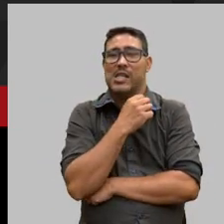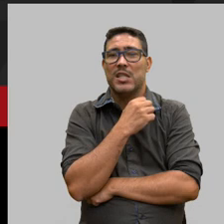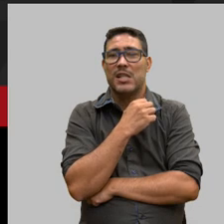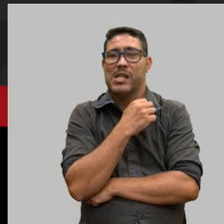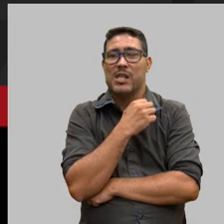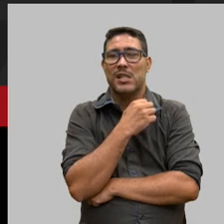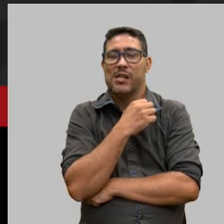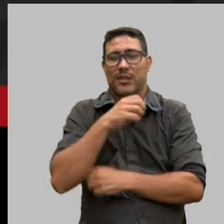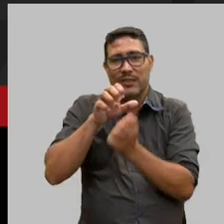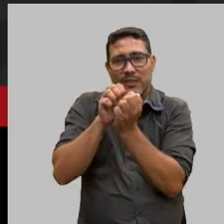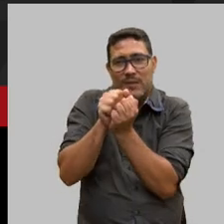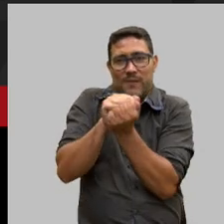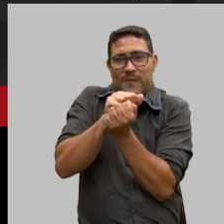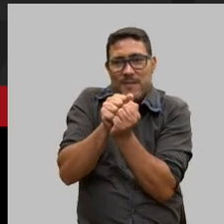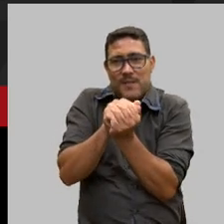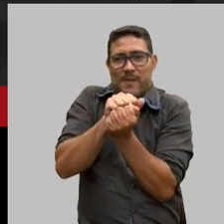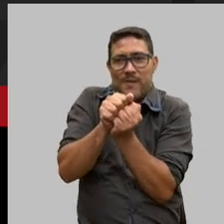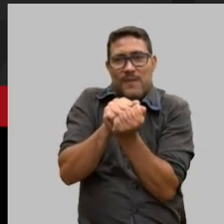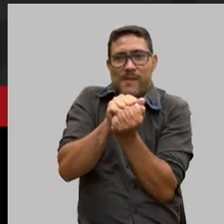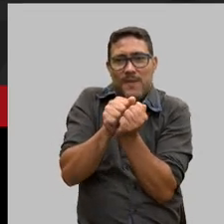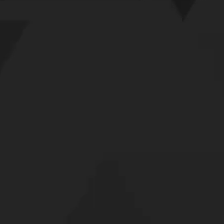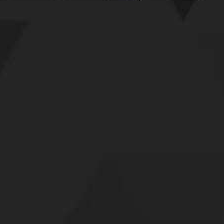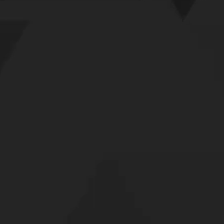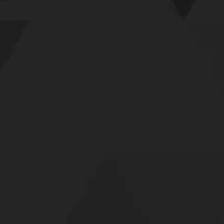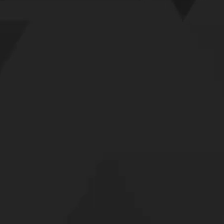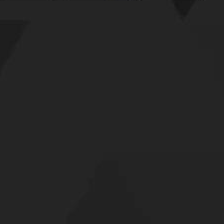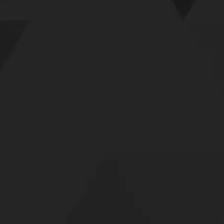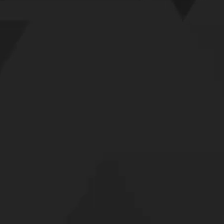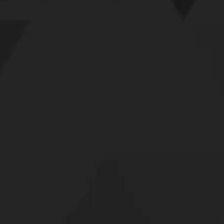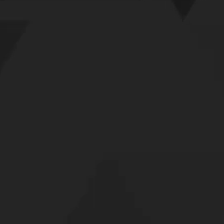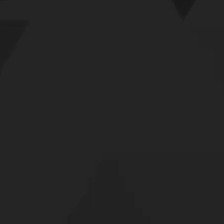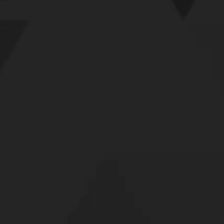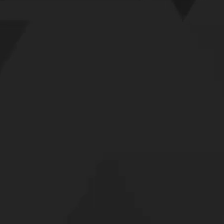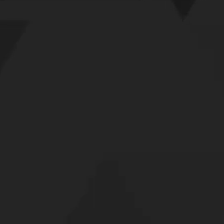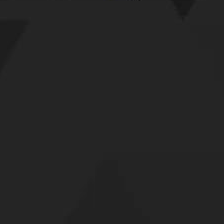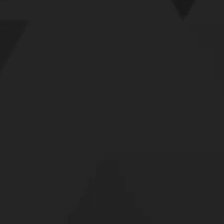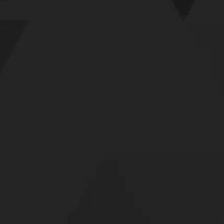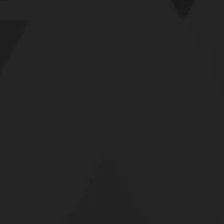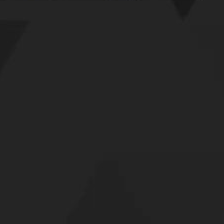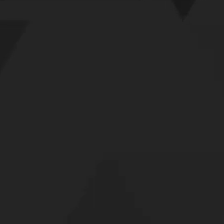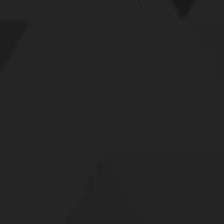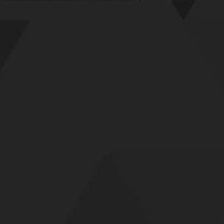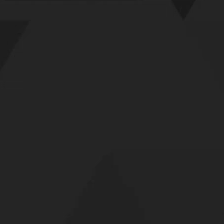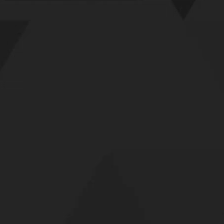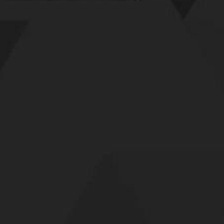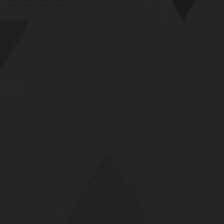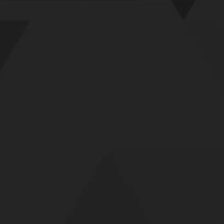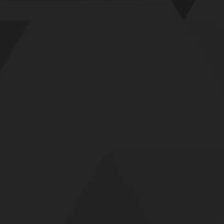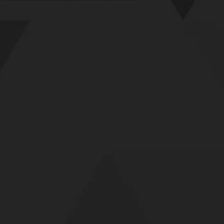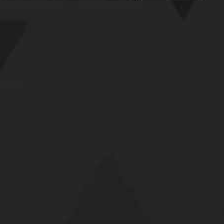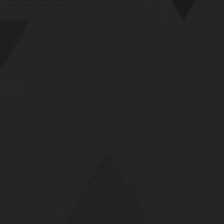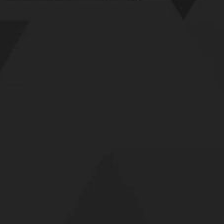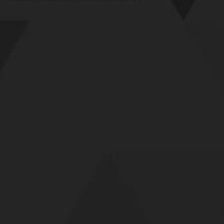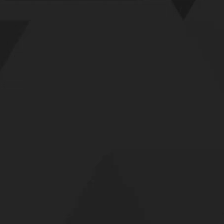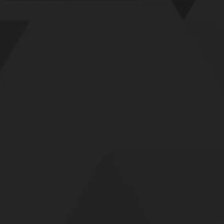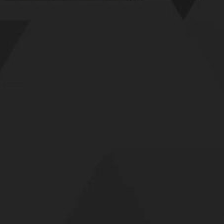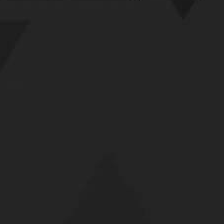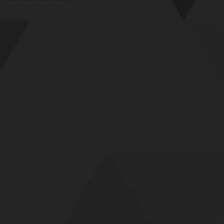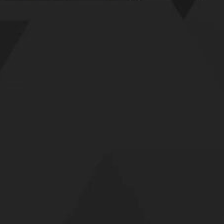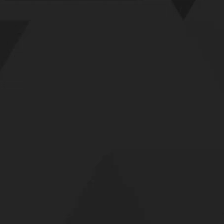apert né o Ranger dos dentes a questão de acesso